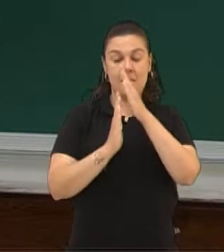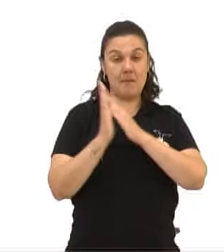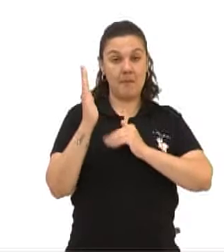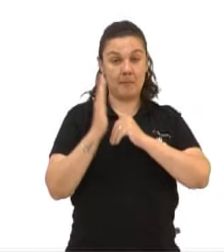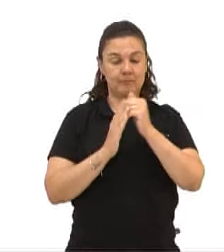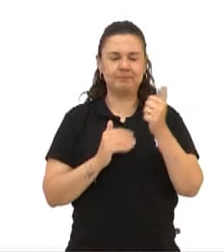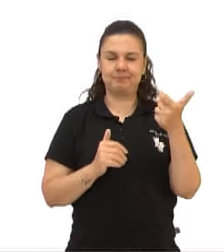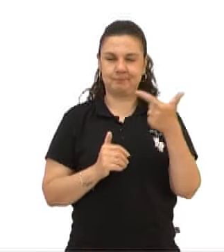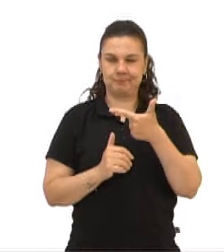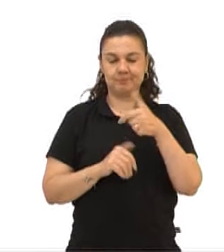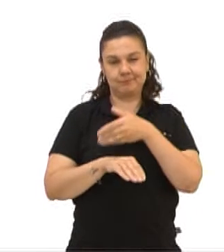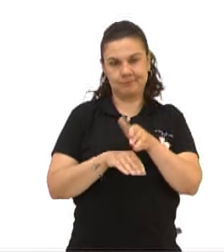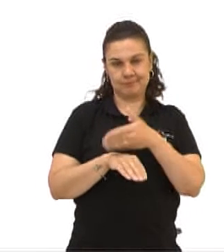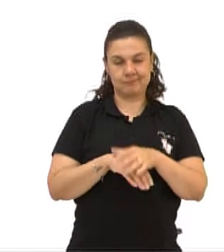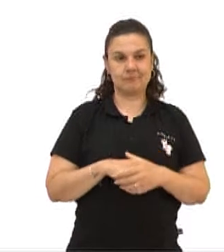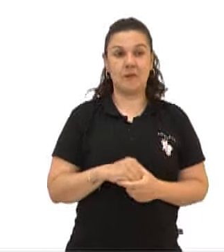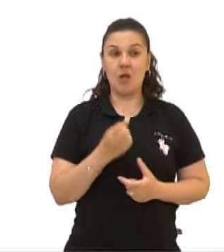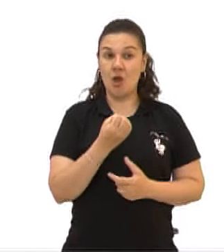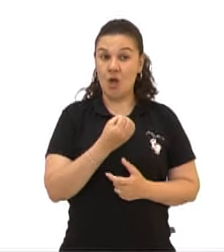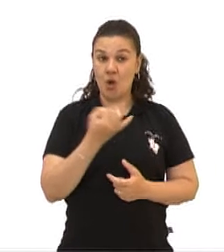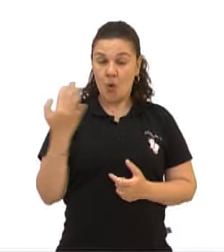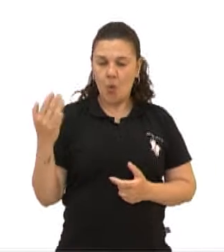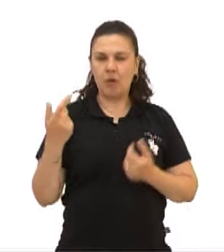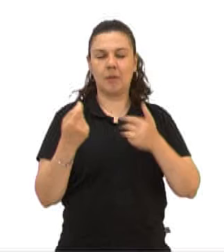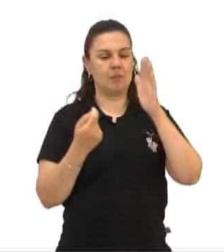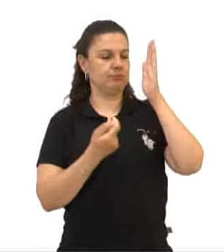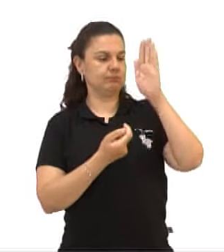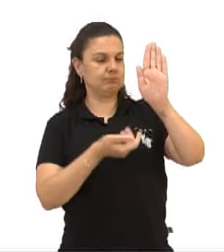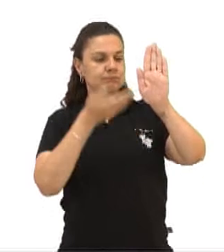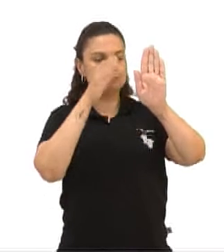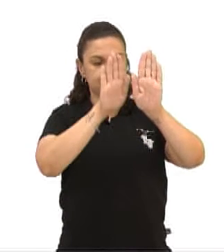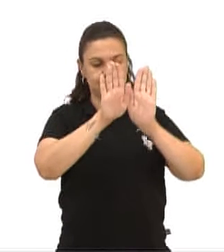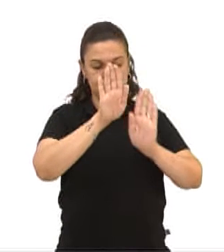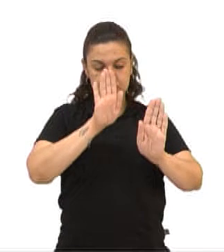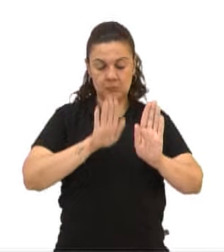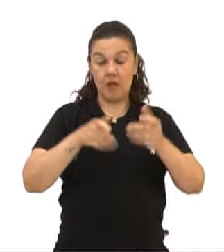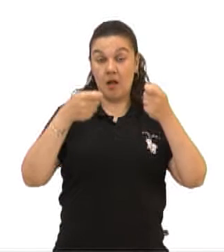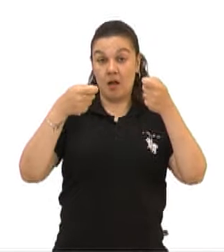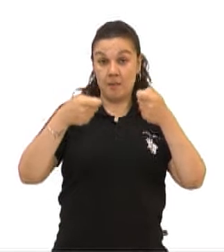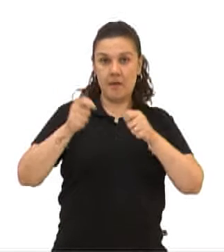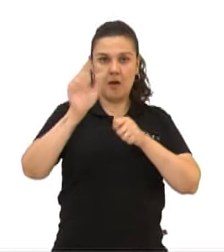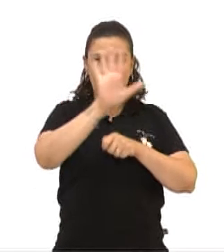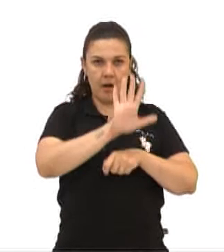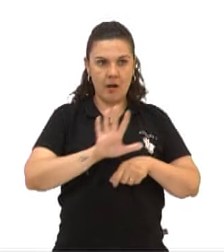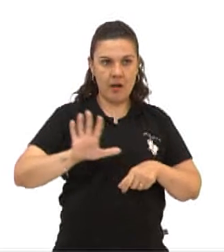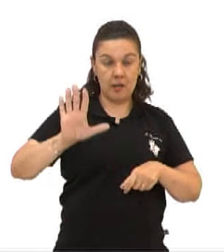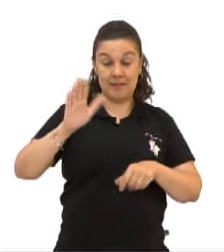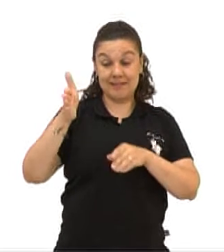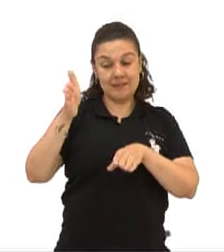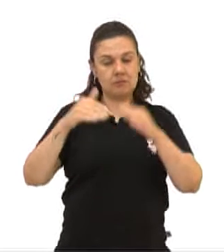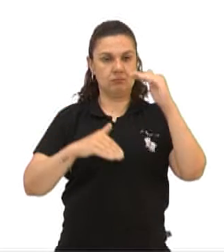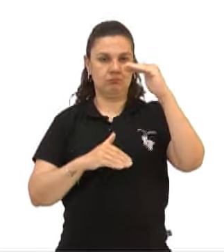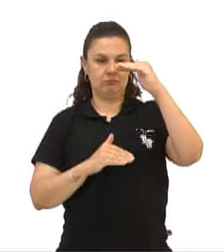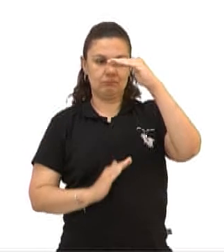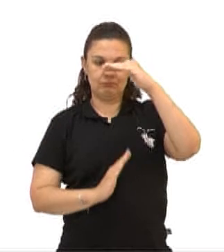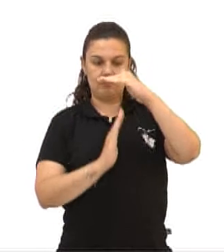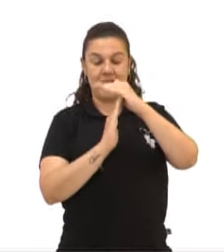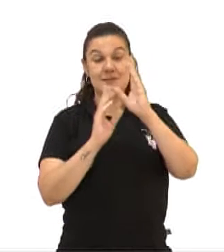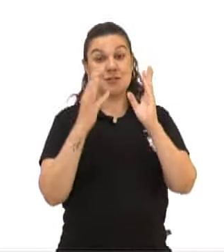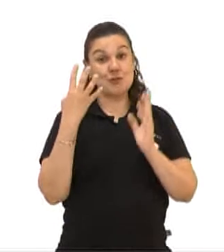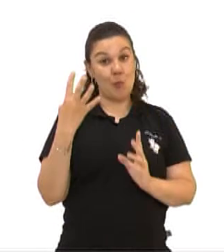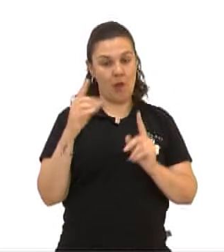2. Quantos metros quadrados de azulejo são necessários para revestir até o teto as